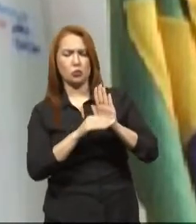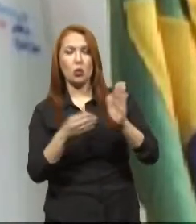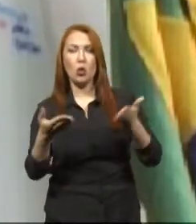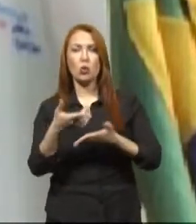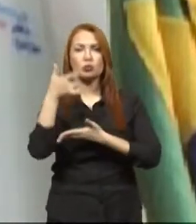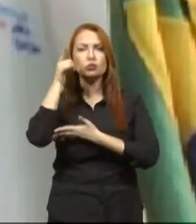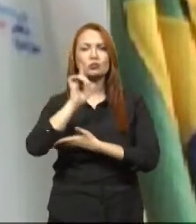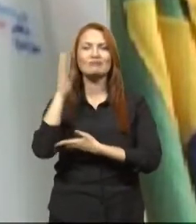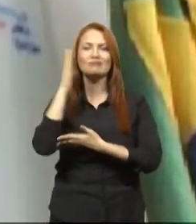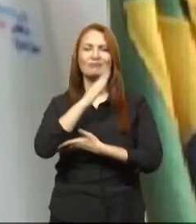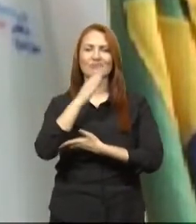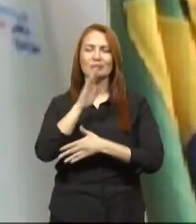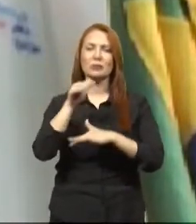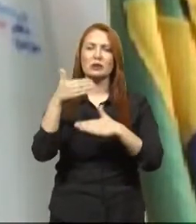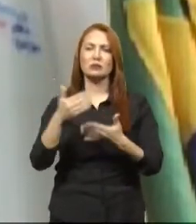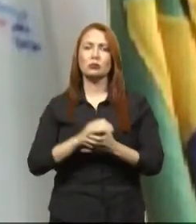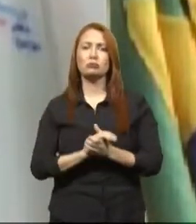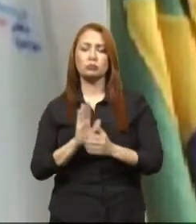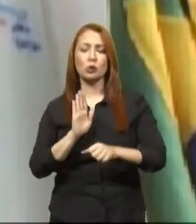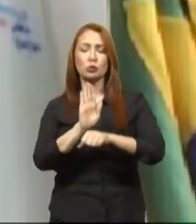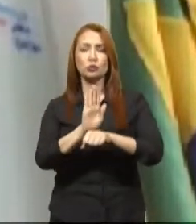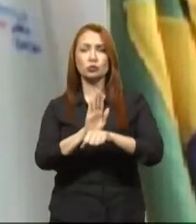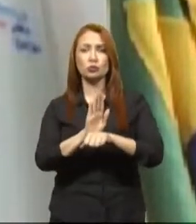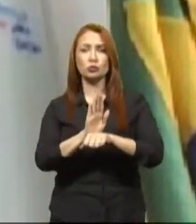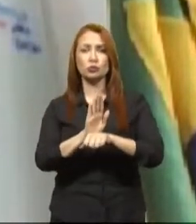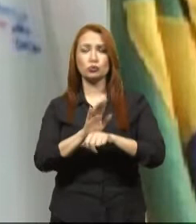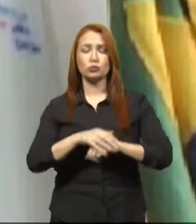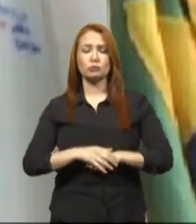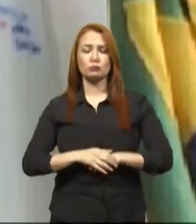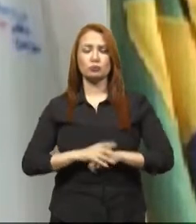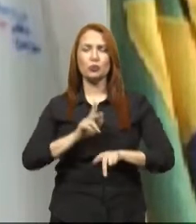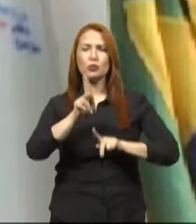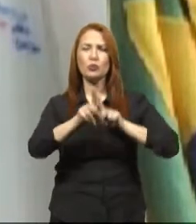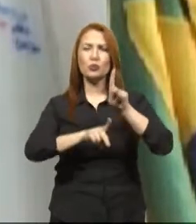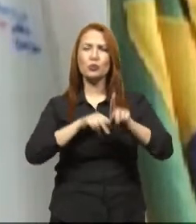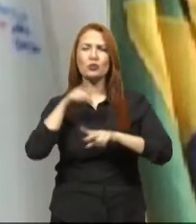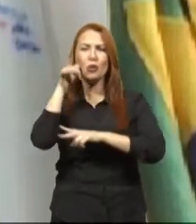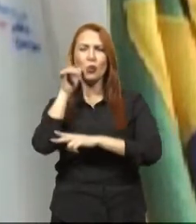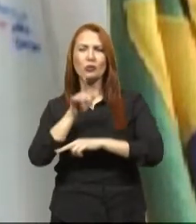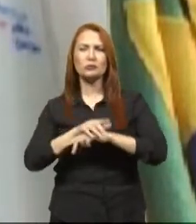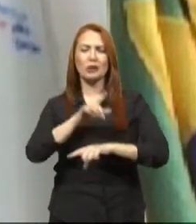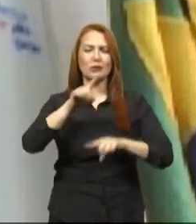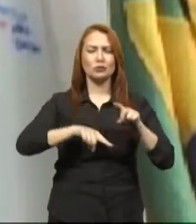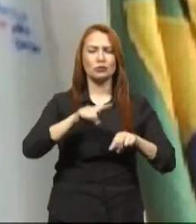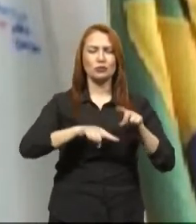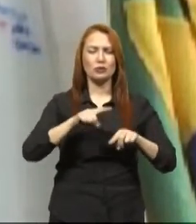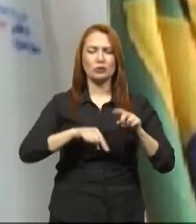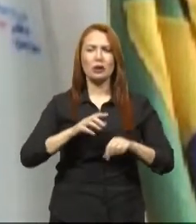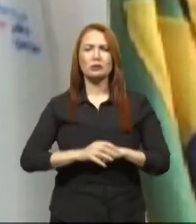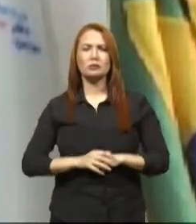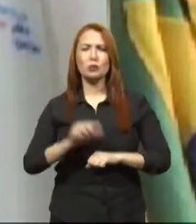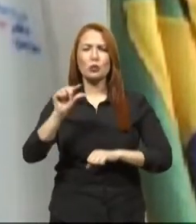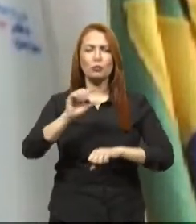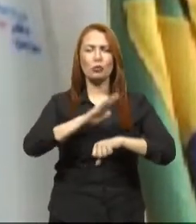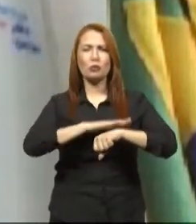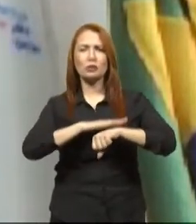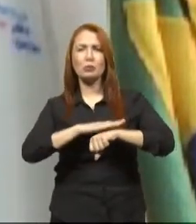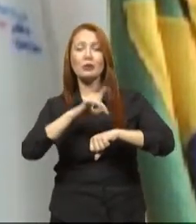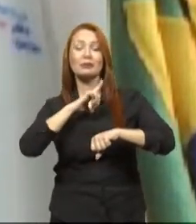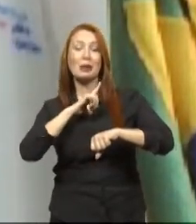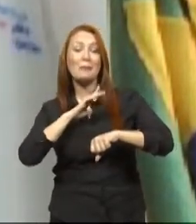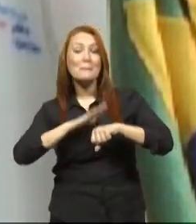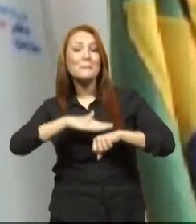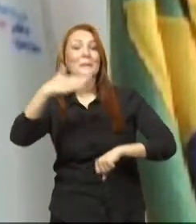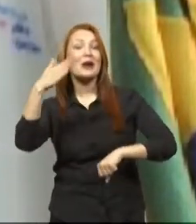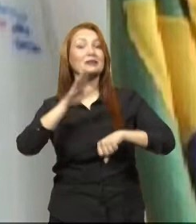Isso proporciona à população mais tempo para desempenhar atividades de maior valor agregado, ter mais tempo com a sua família,